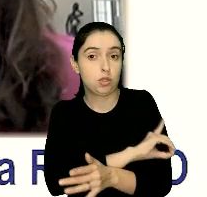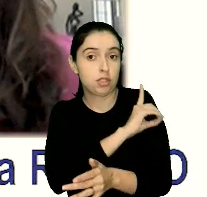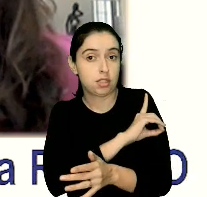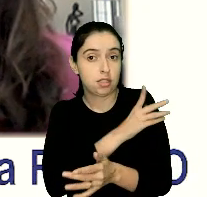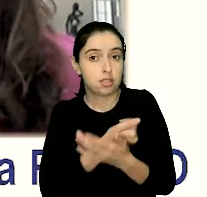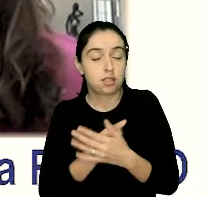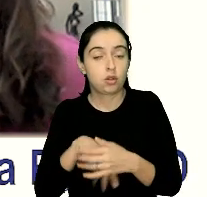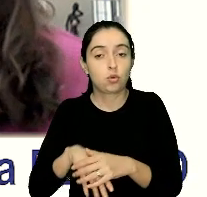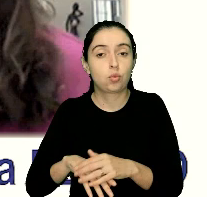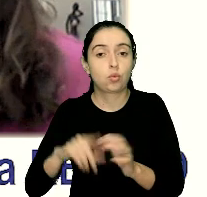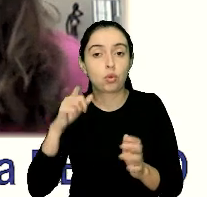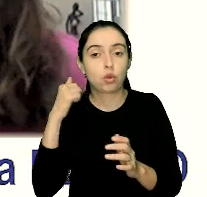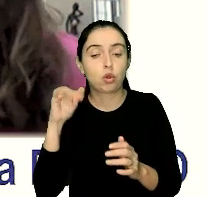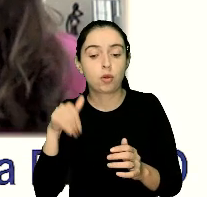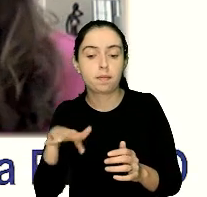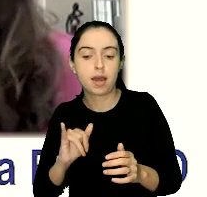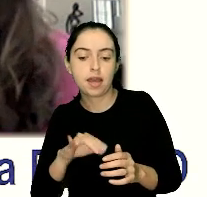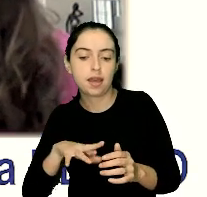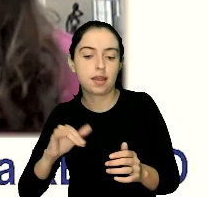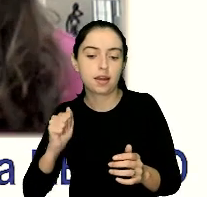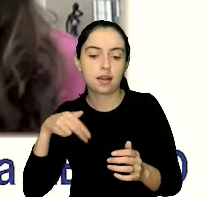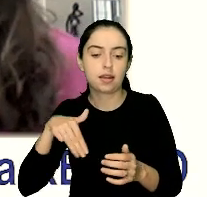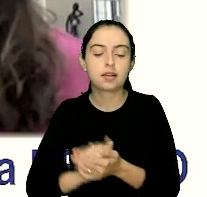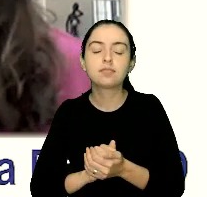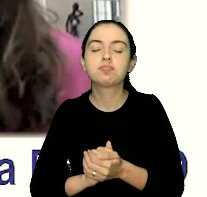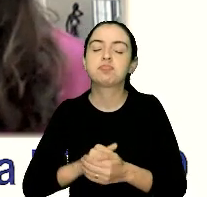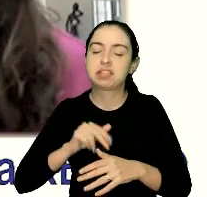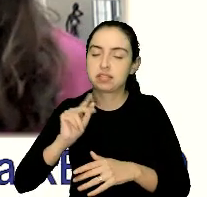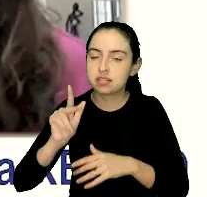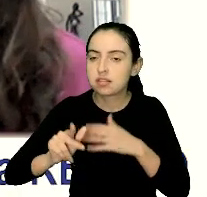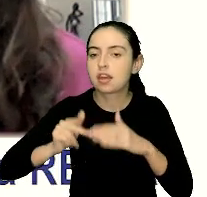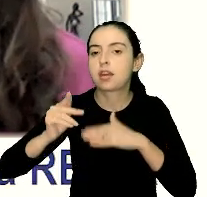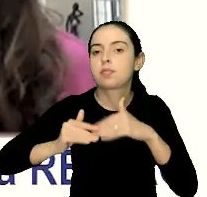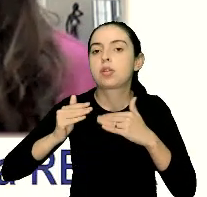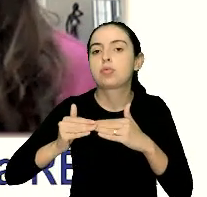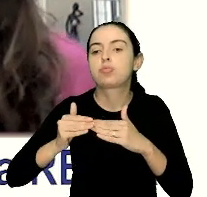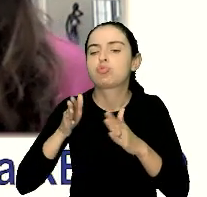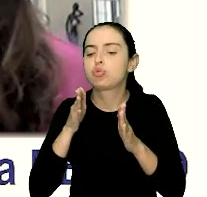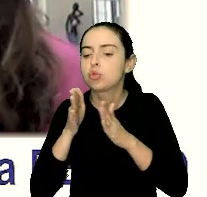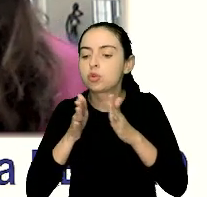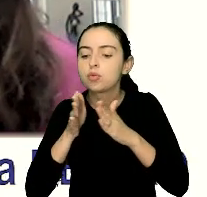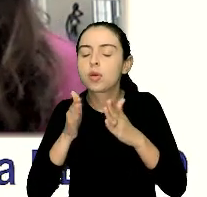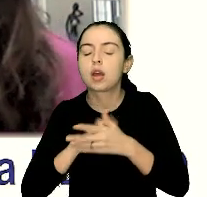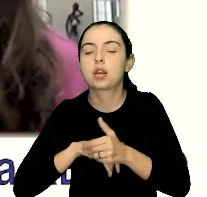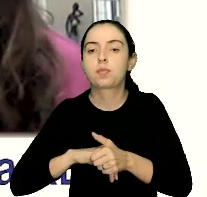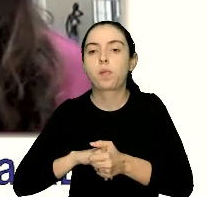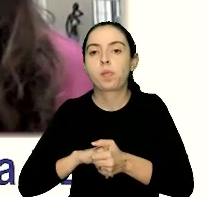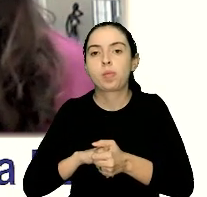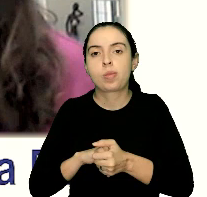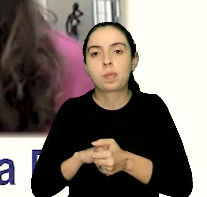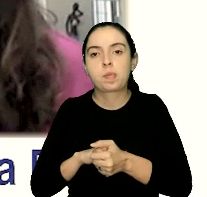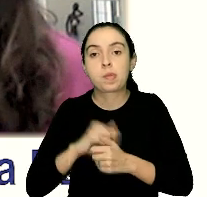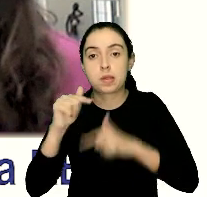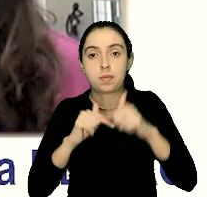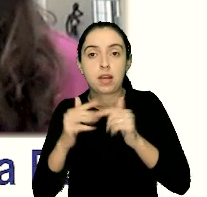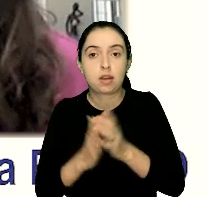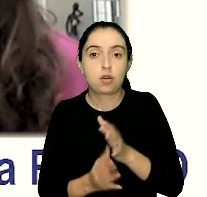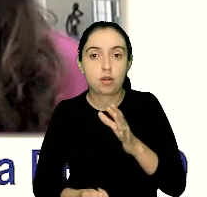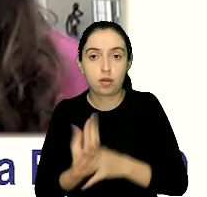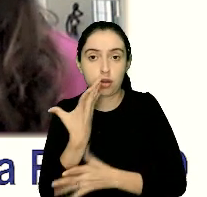e sempre continuando nessa mesma linha, atuando na formação de magistrados e também